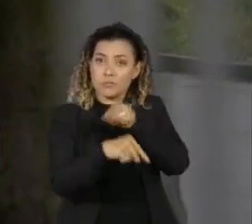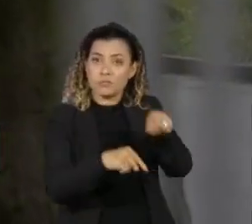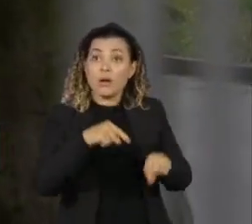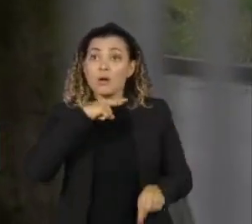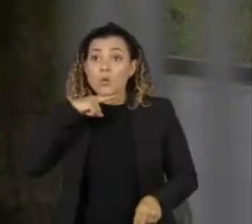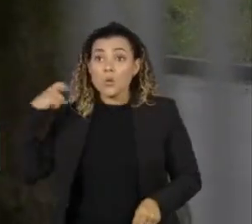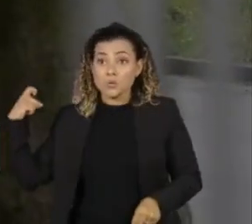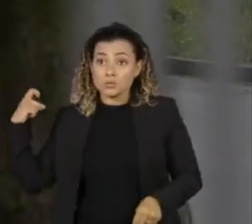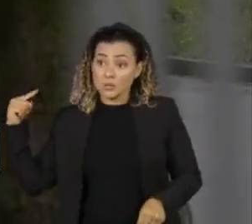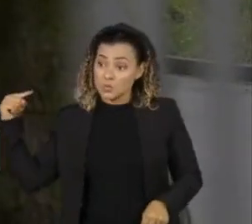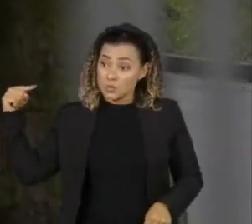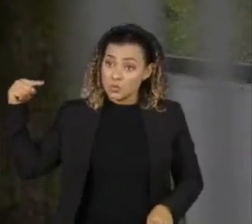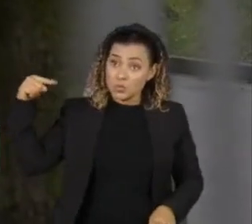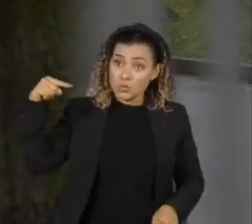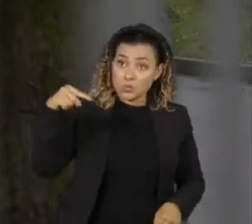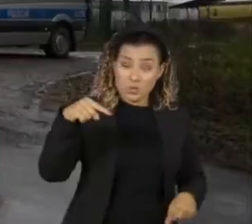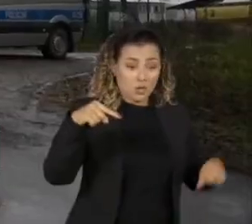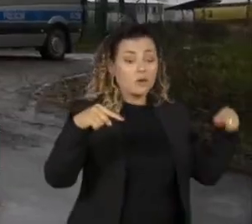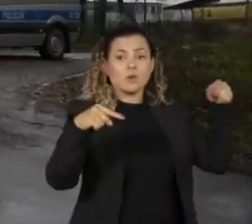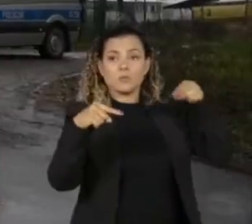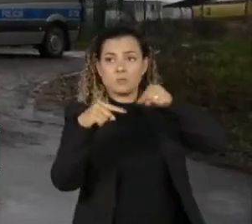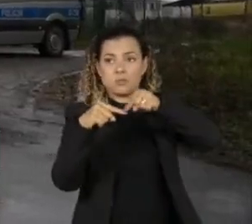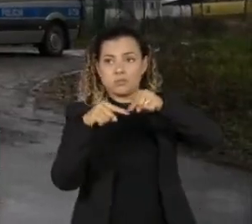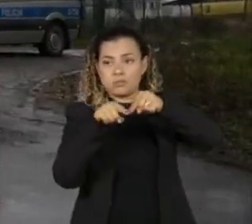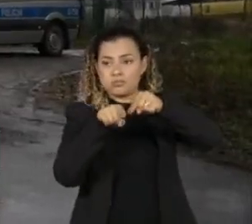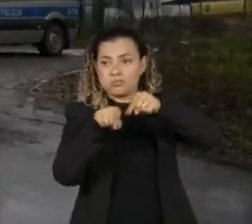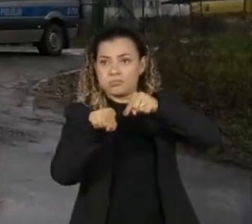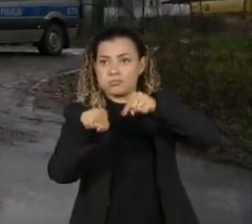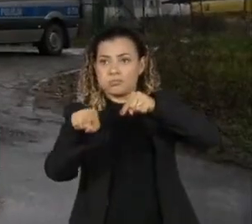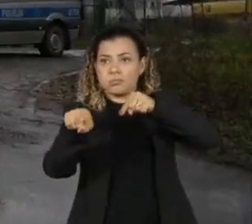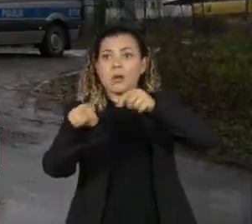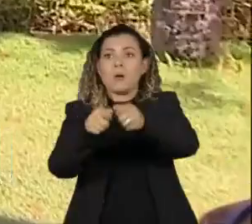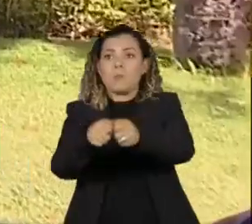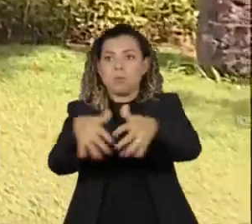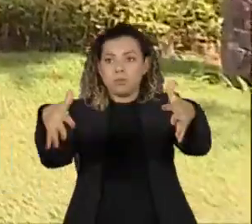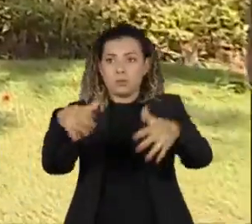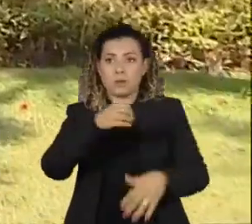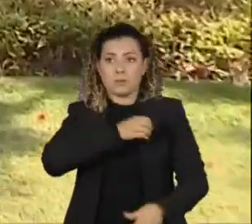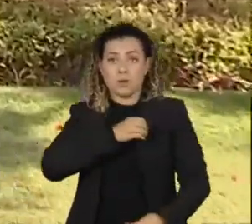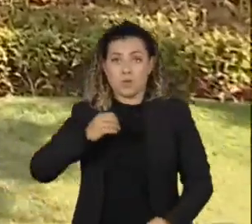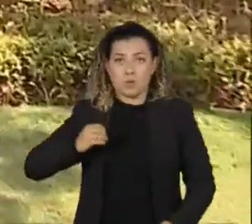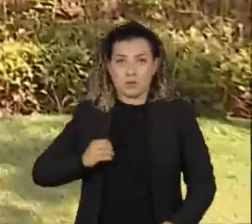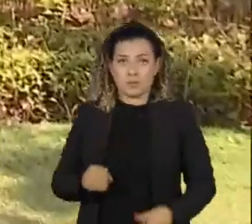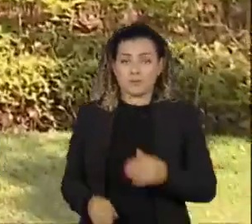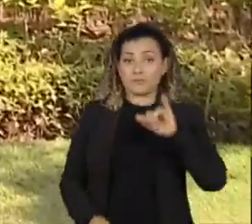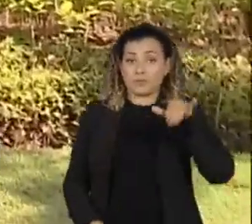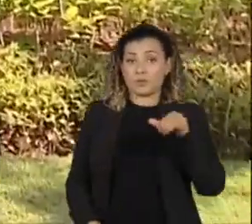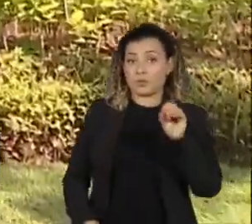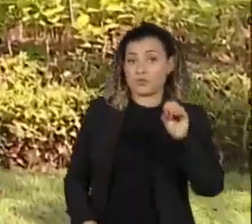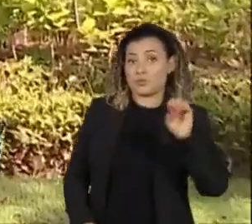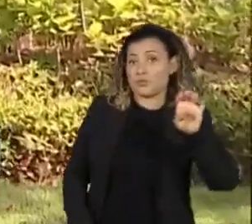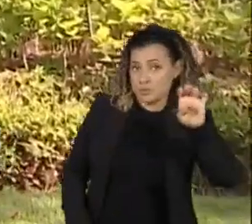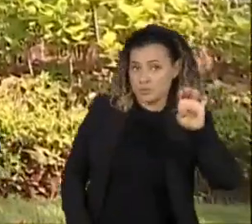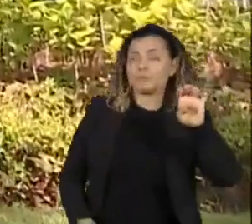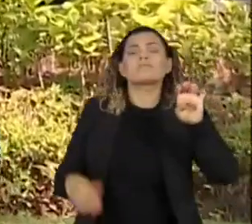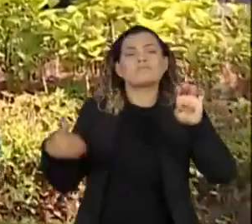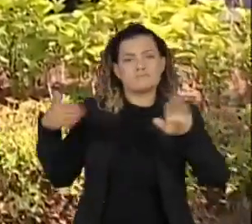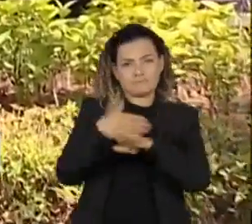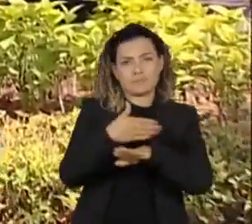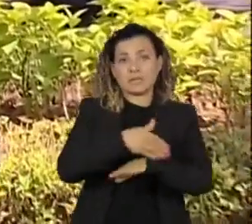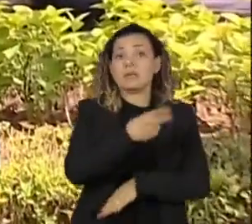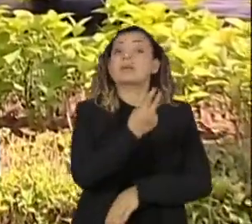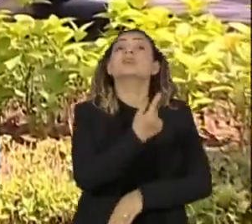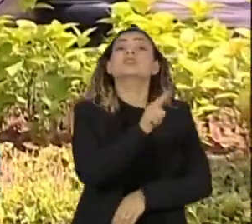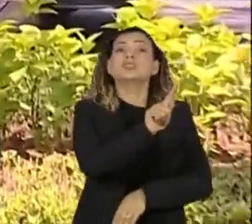desviados pelo sistema de defesa da Ucrânia atingindo a Polônia que está na Cúpula do G20